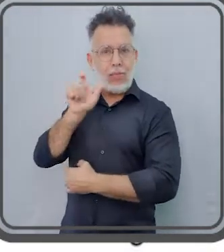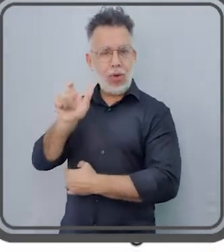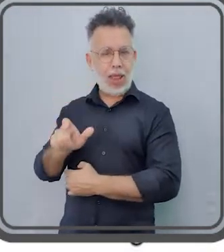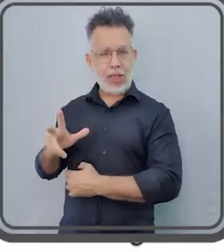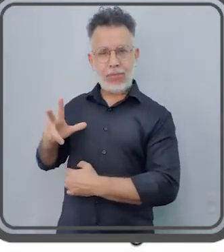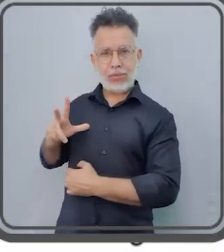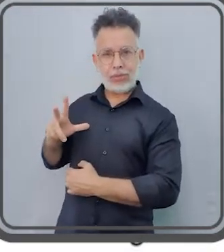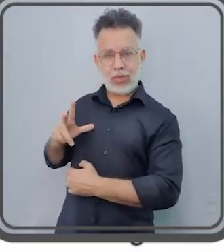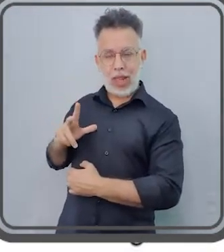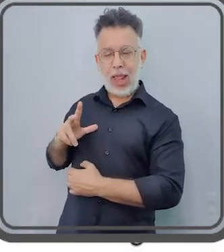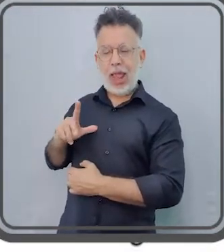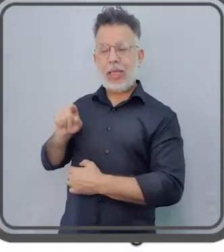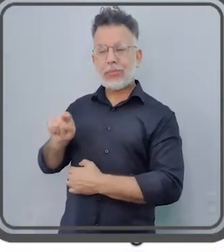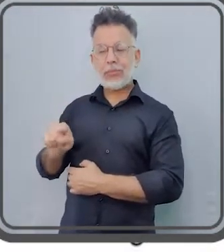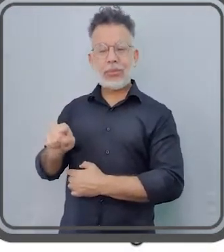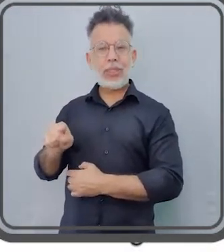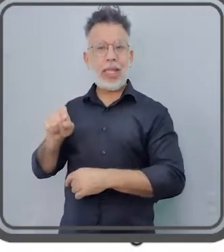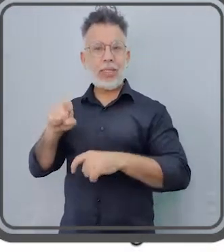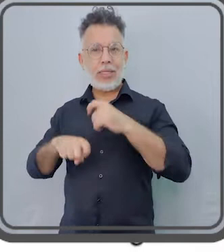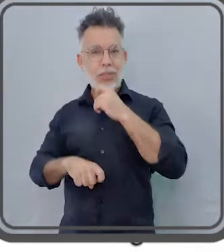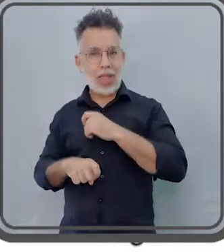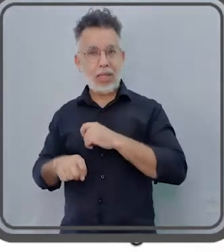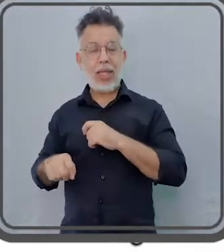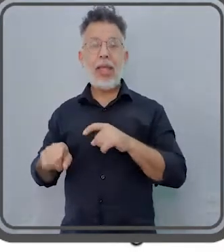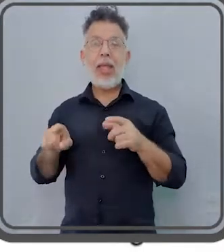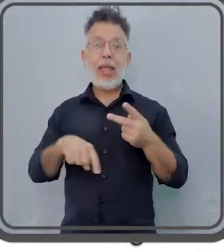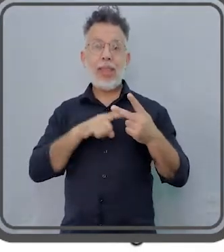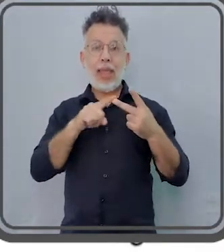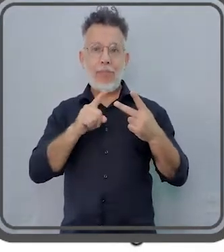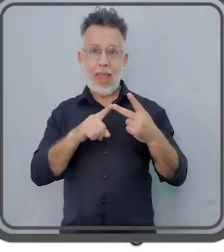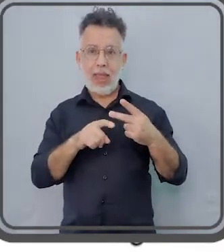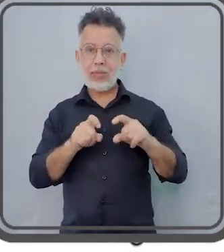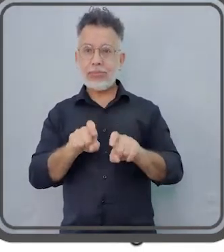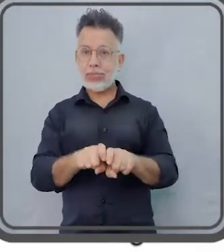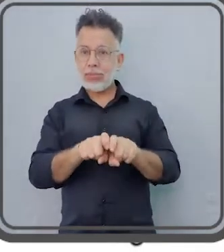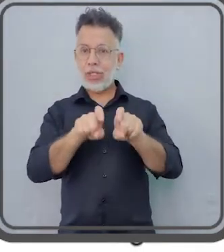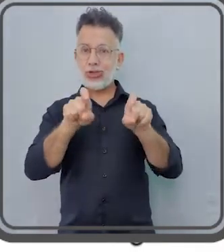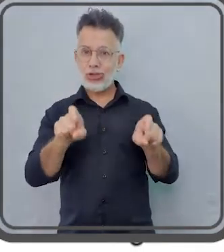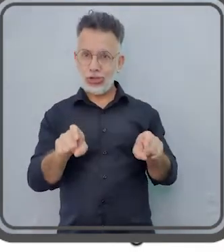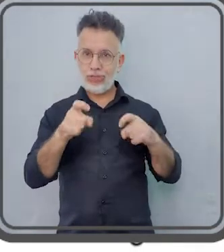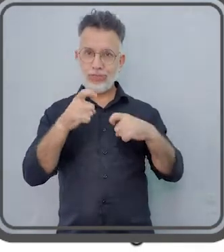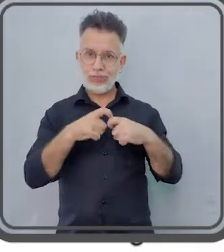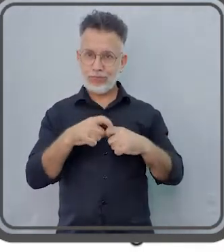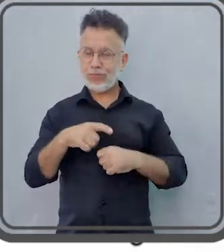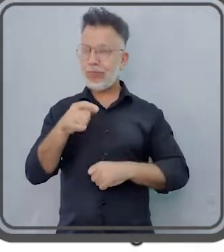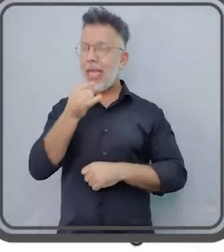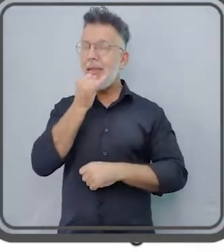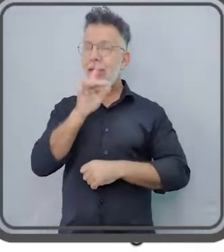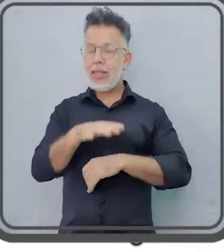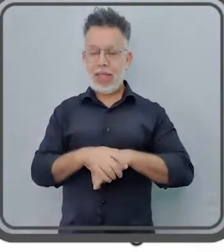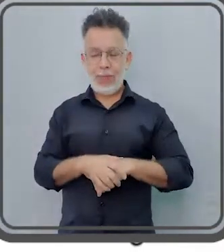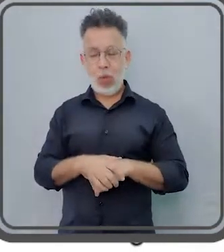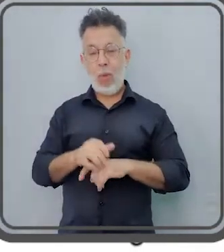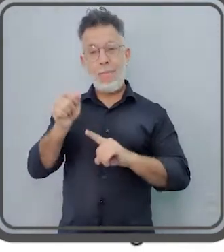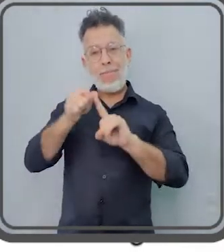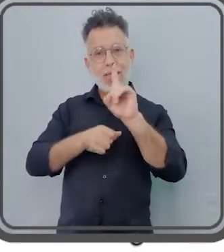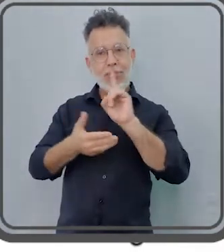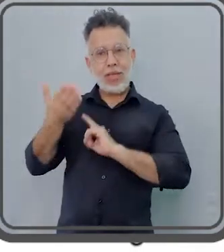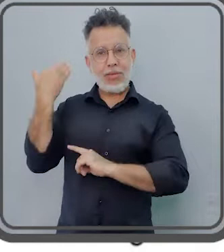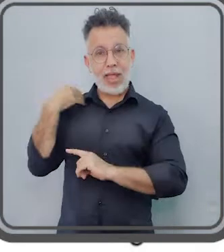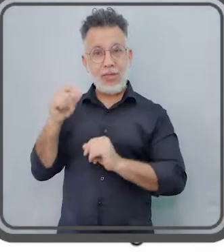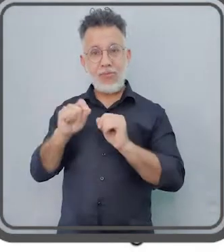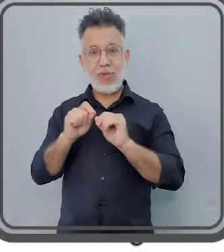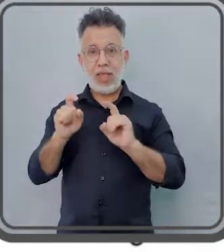sua intimidade, da sua sexualidade, das próprias ginecologistas. Então, vou te citar um exemplo. No mês passado, a gente fez uma roda